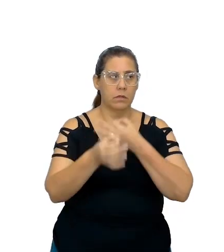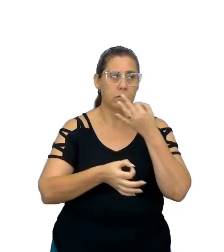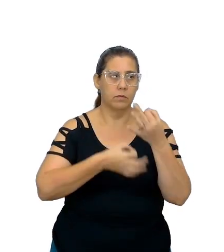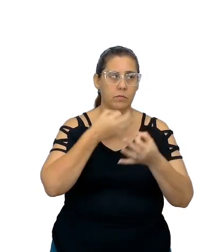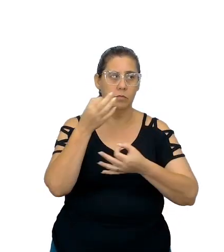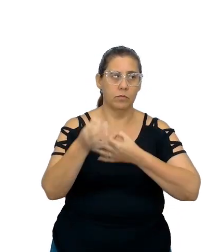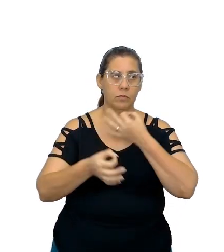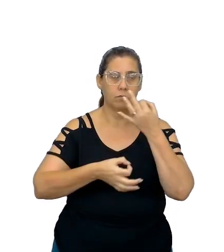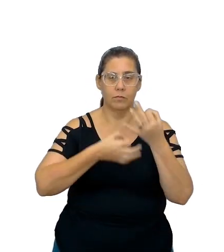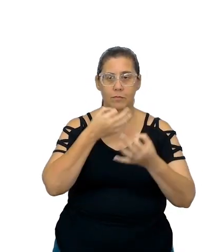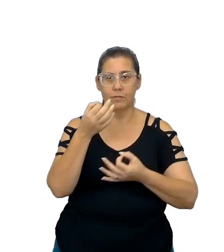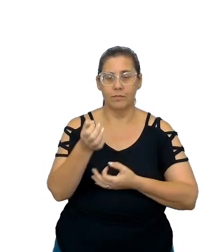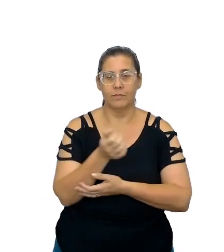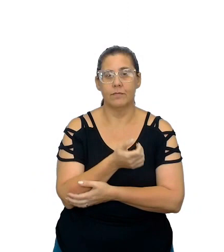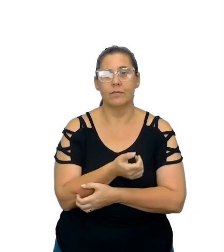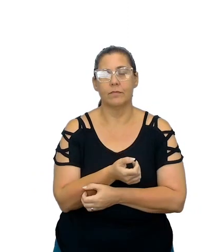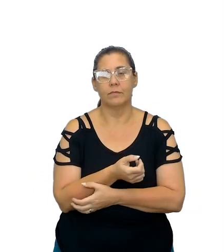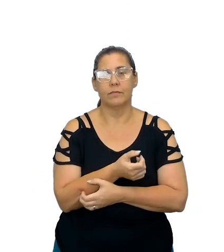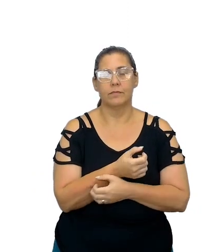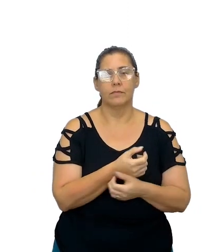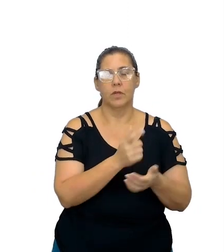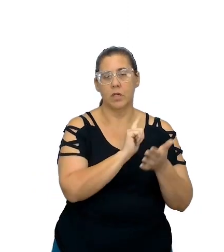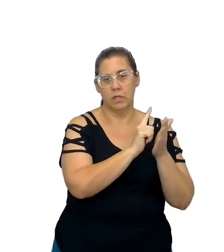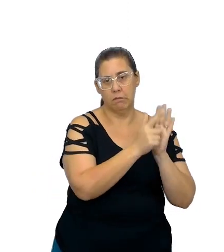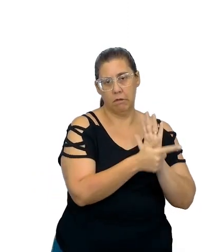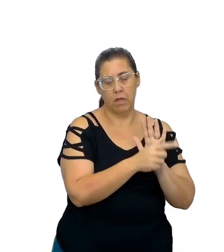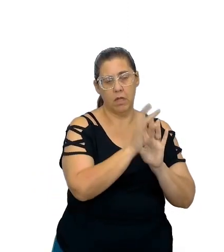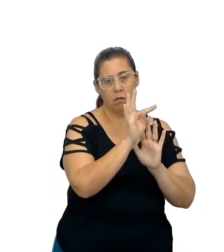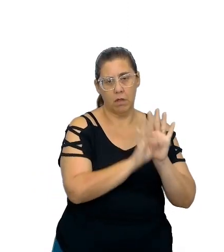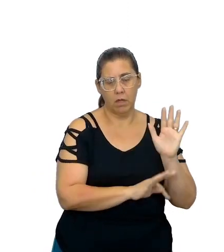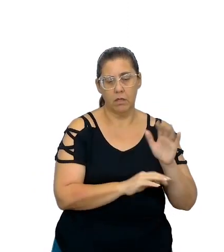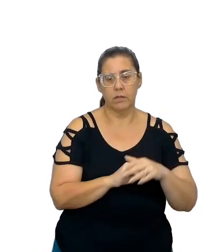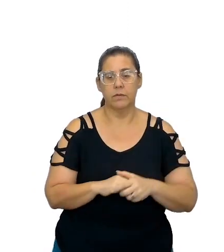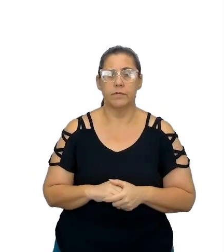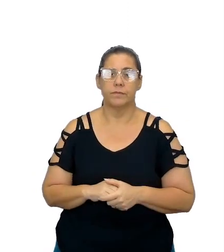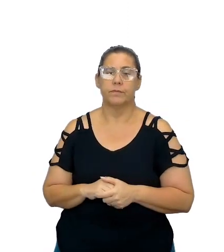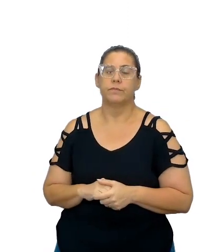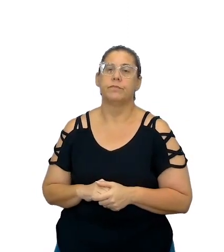é? E outros textos mais, tá? Bom,